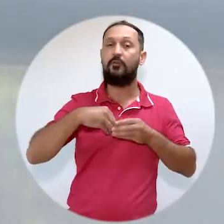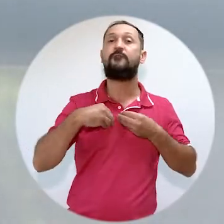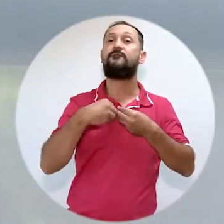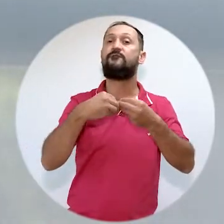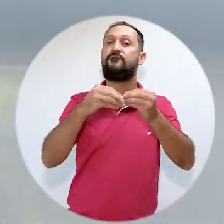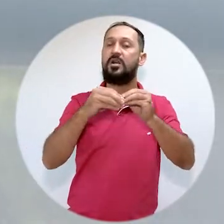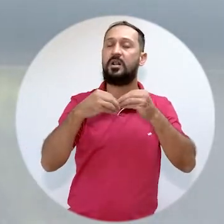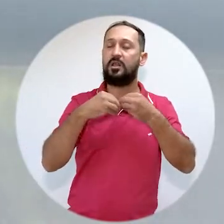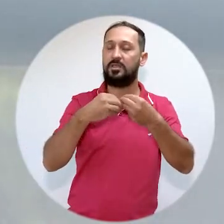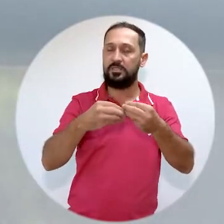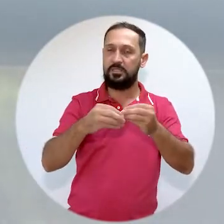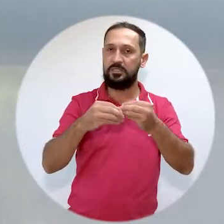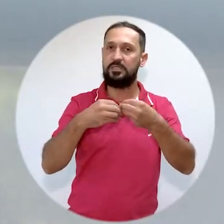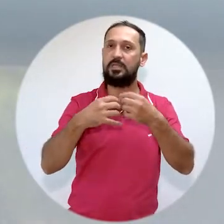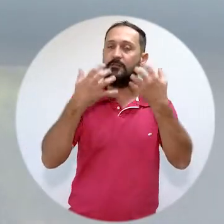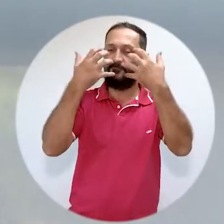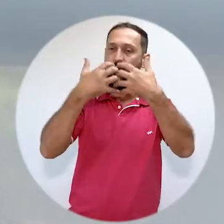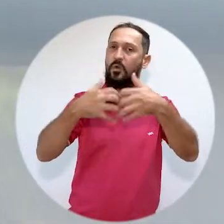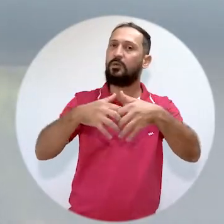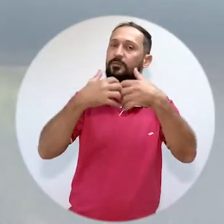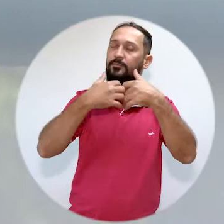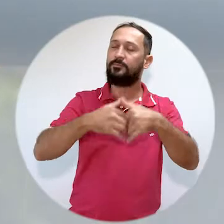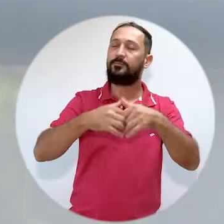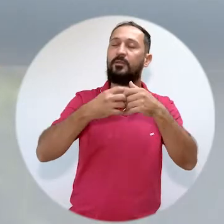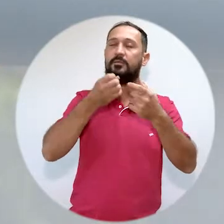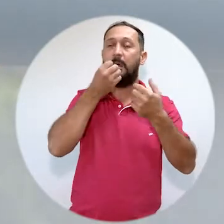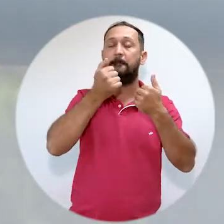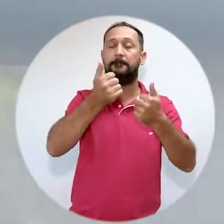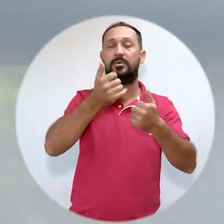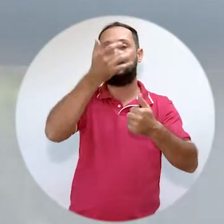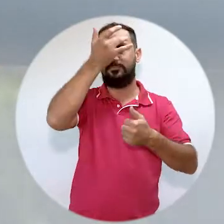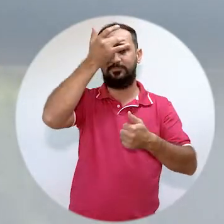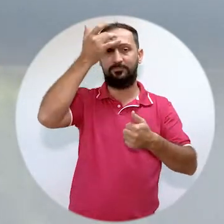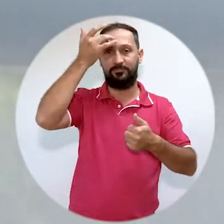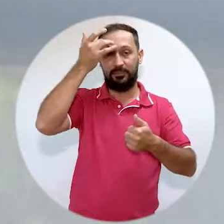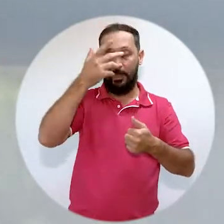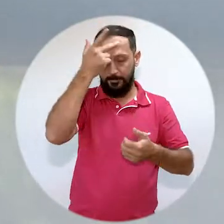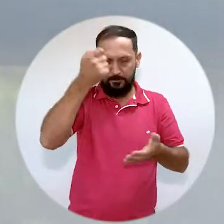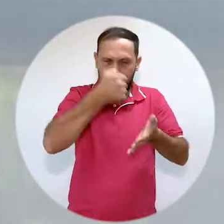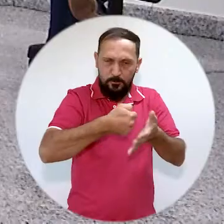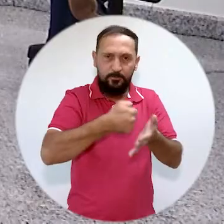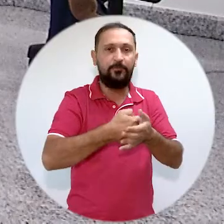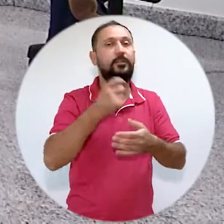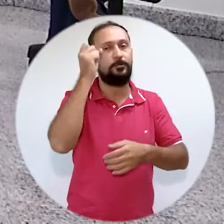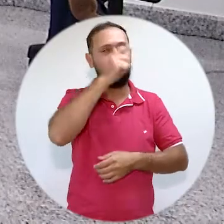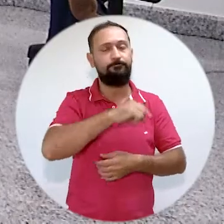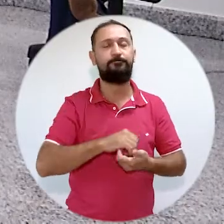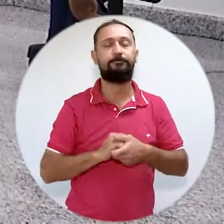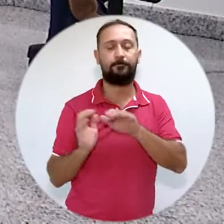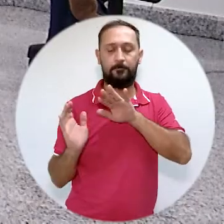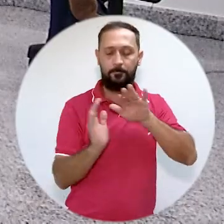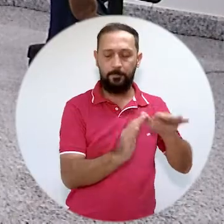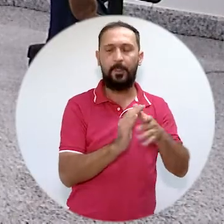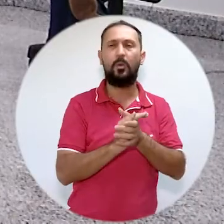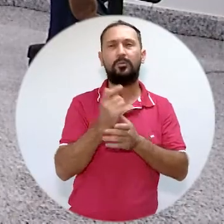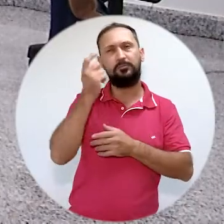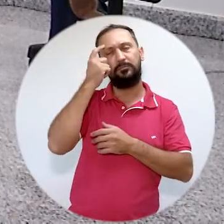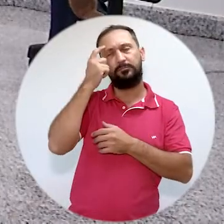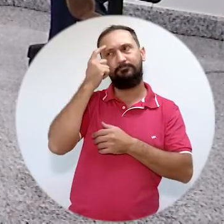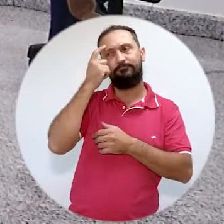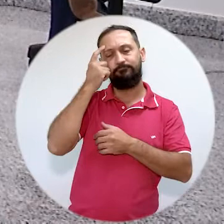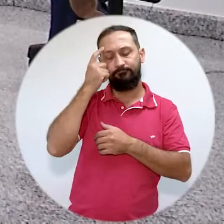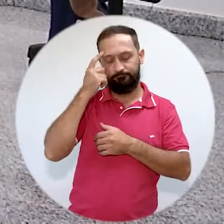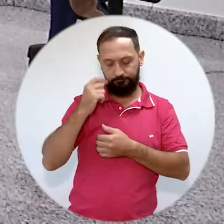frente e vai adoecer menos. O rígido vai ter um pouquinho mais de dificuldade. Juliana, uma outra coisa que me ocorreu aqui